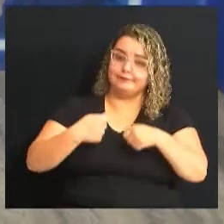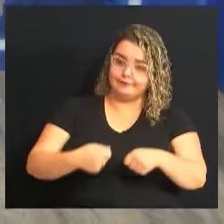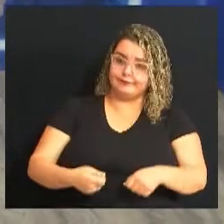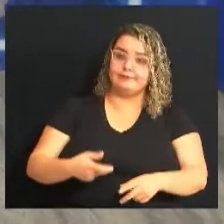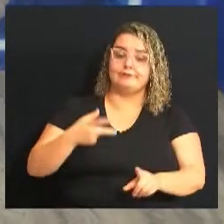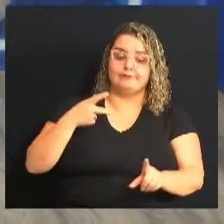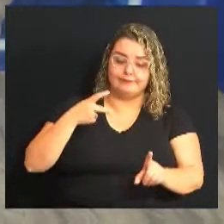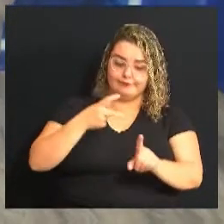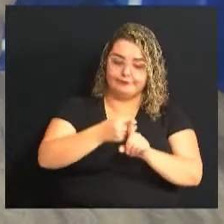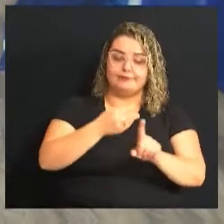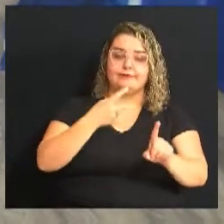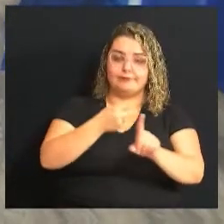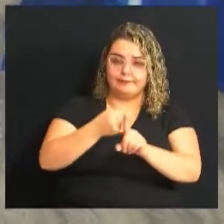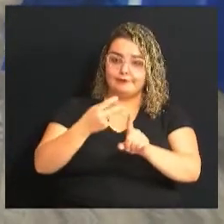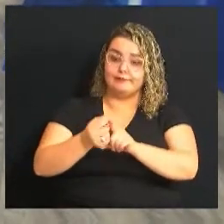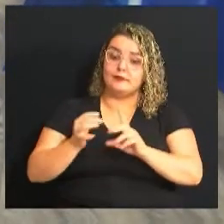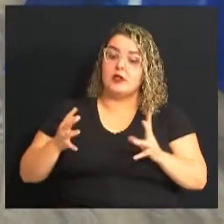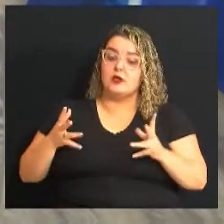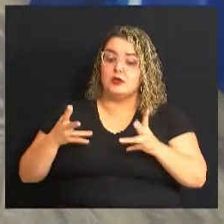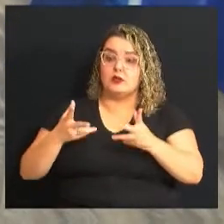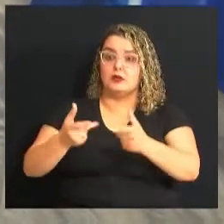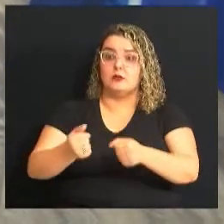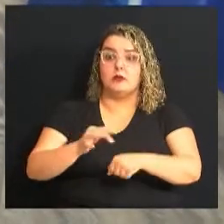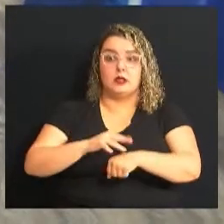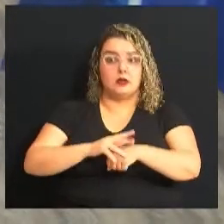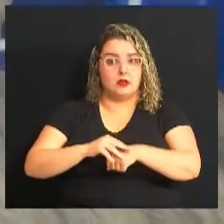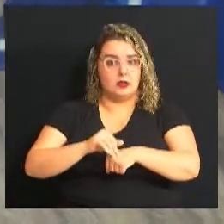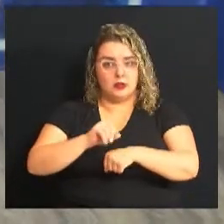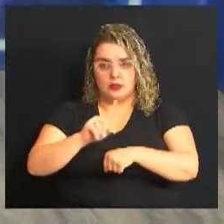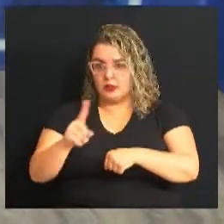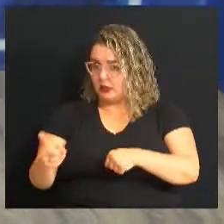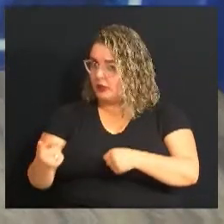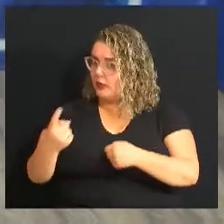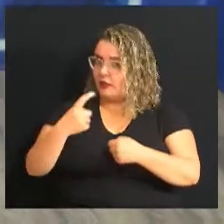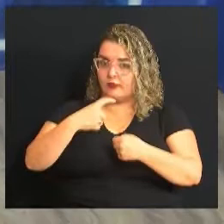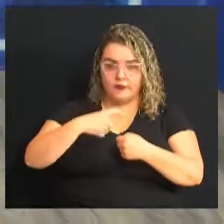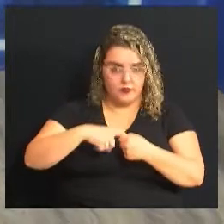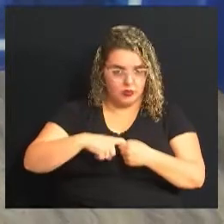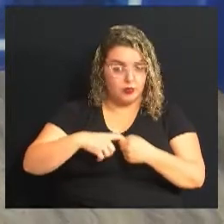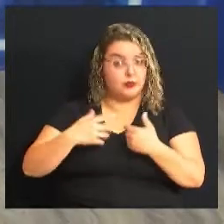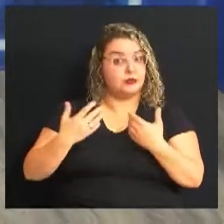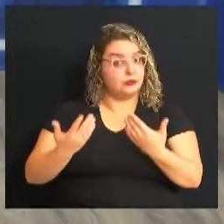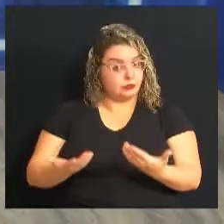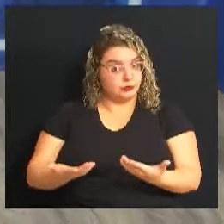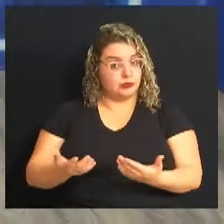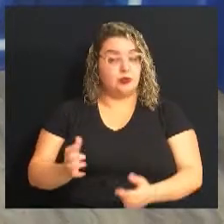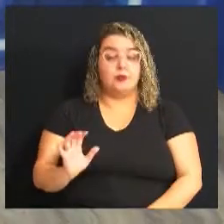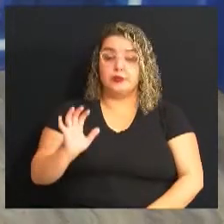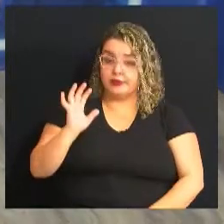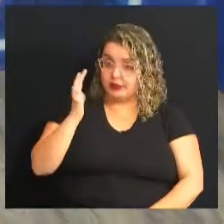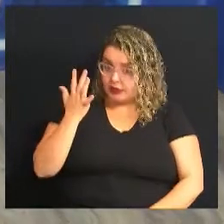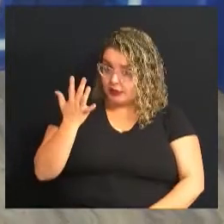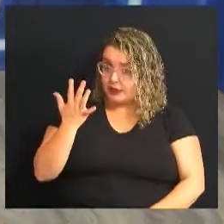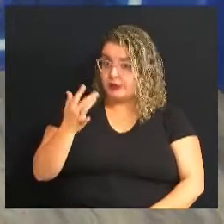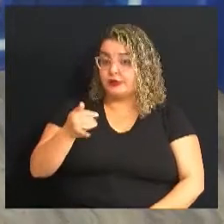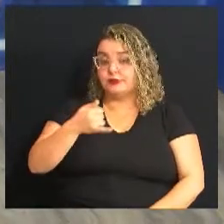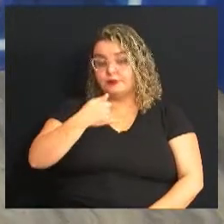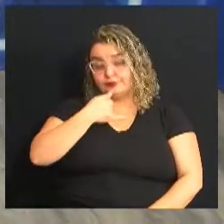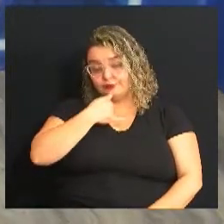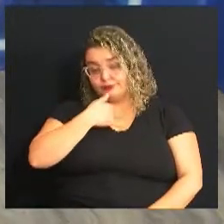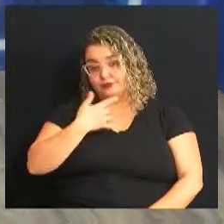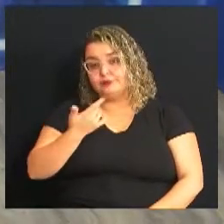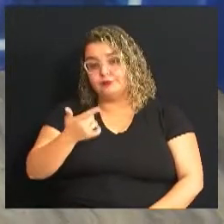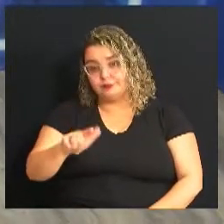desta vacinação em massa para que as doenças não retornem como estão acontecendo, infelizmente,